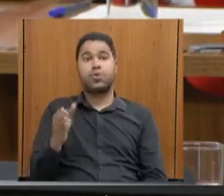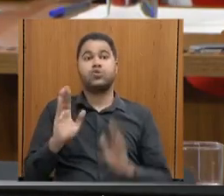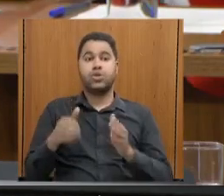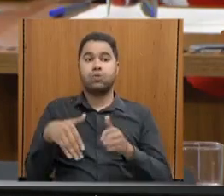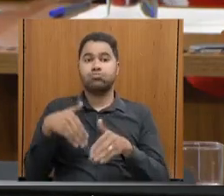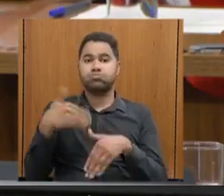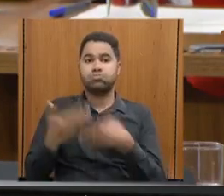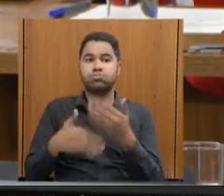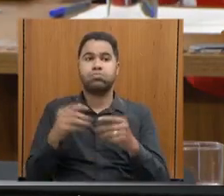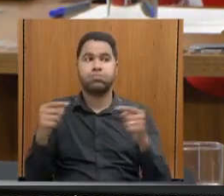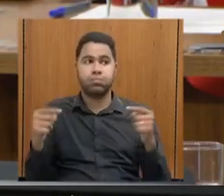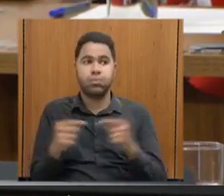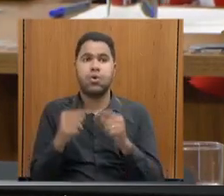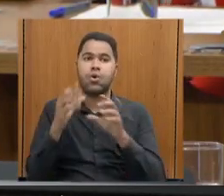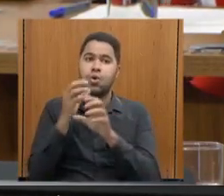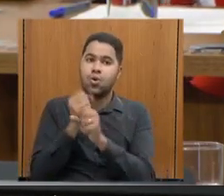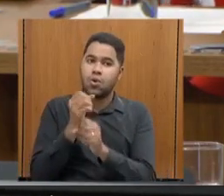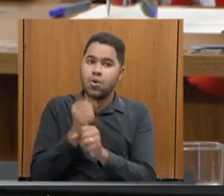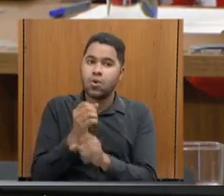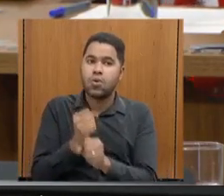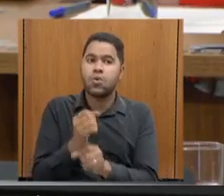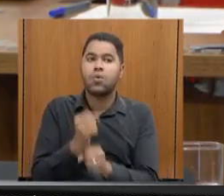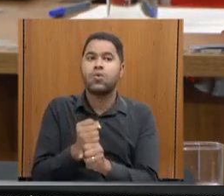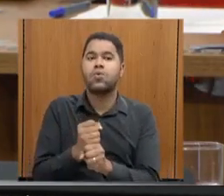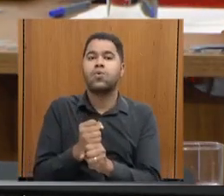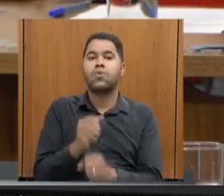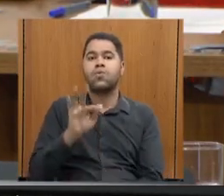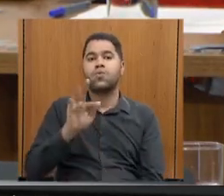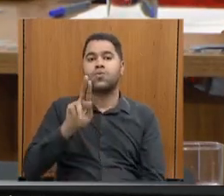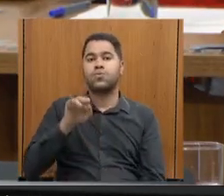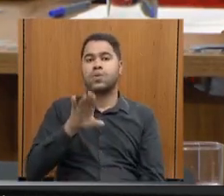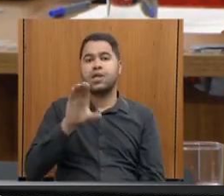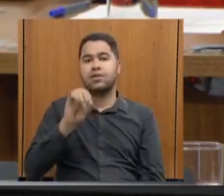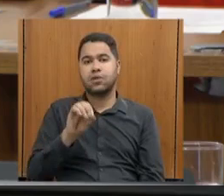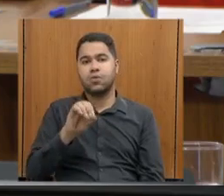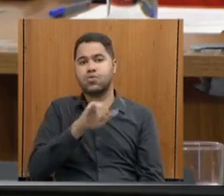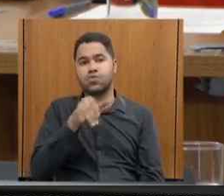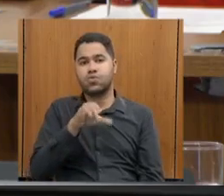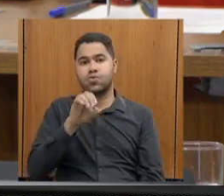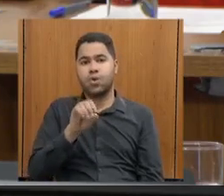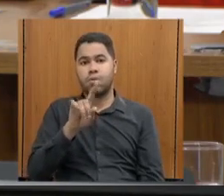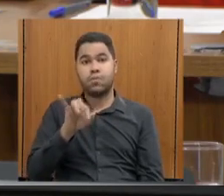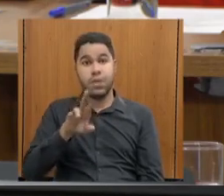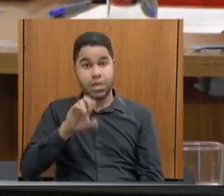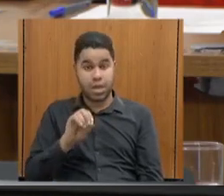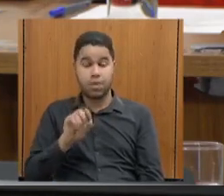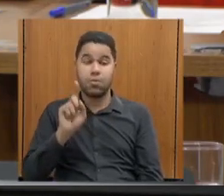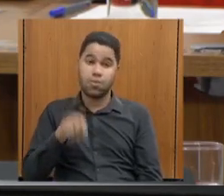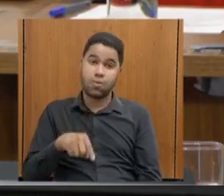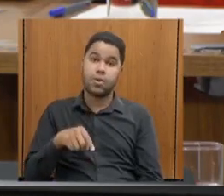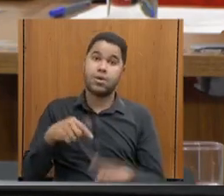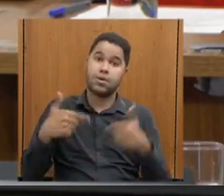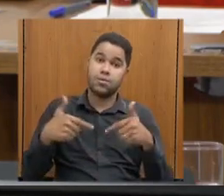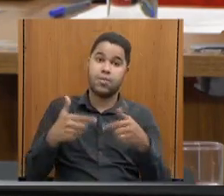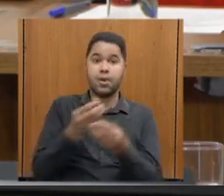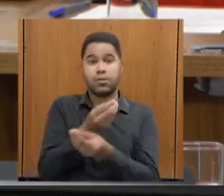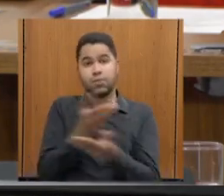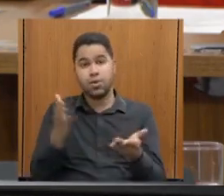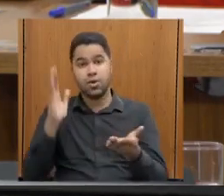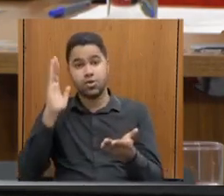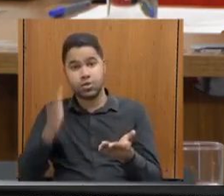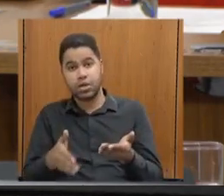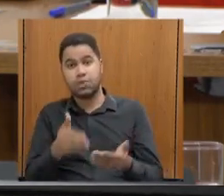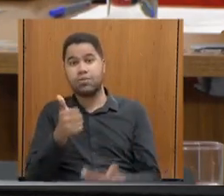né e de acordo com os cálculos da Fundação João Pinheiro isso vai gerar empregos diretos e indiretos de